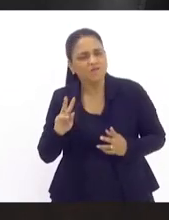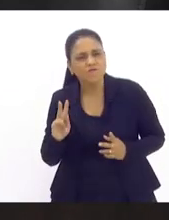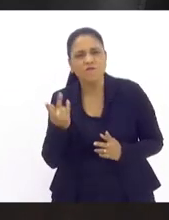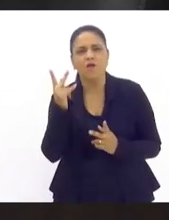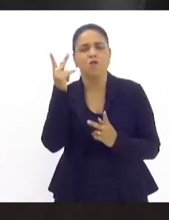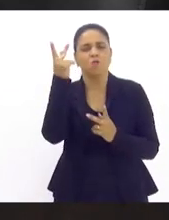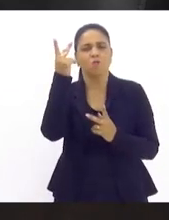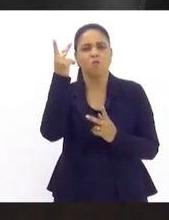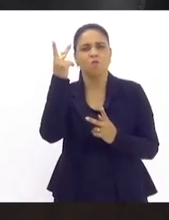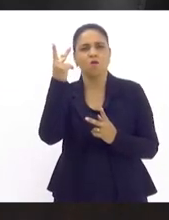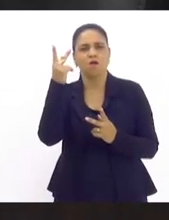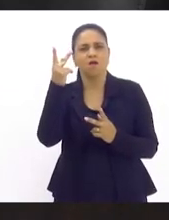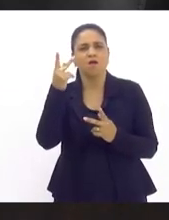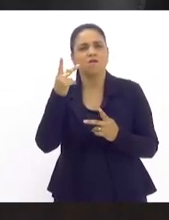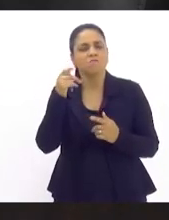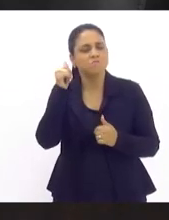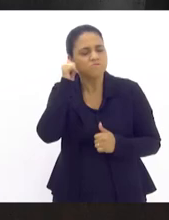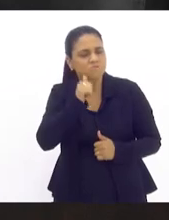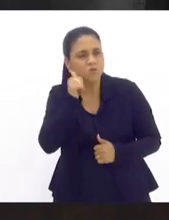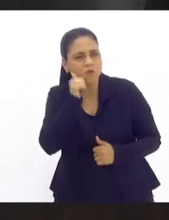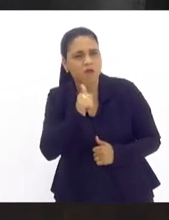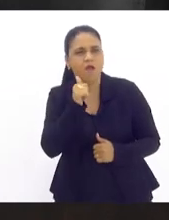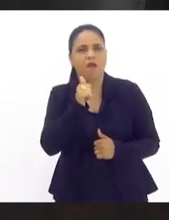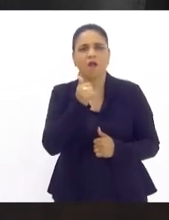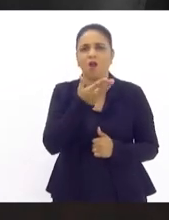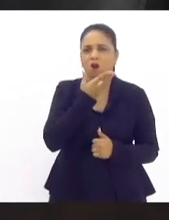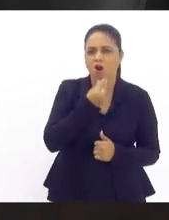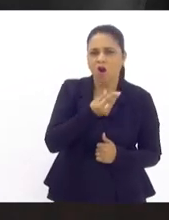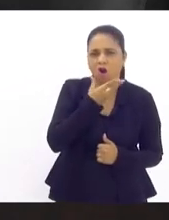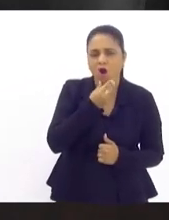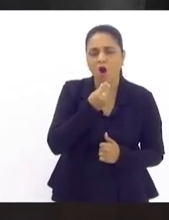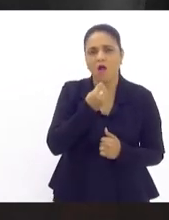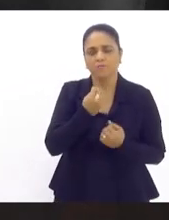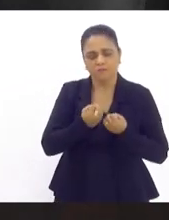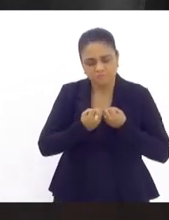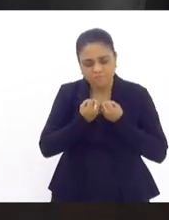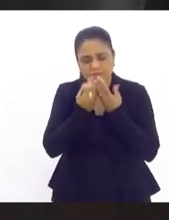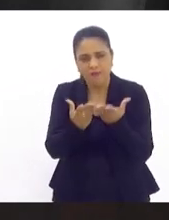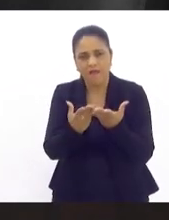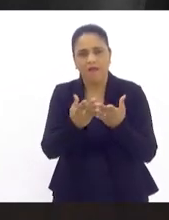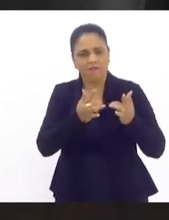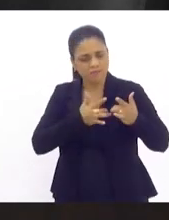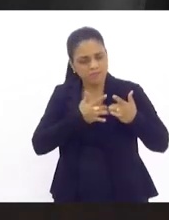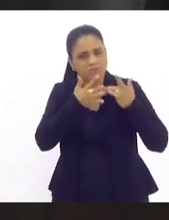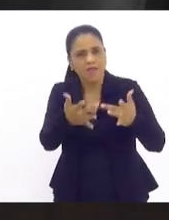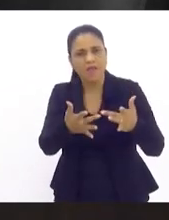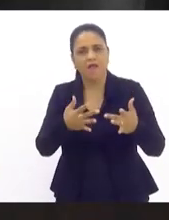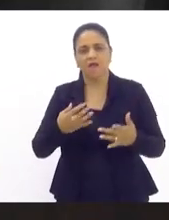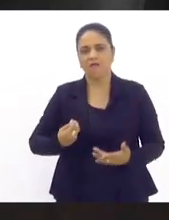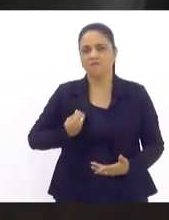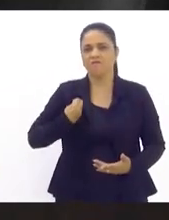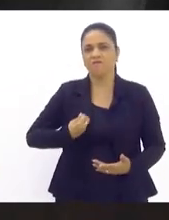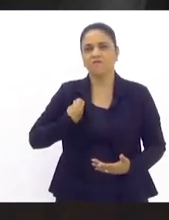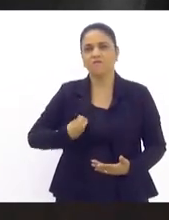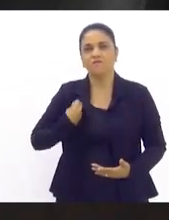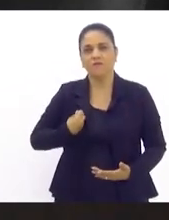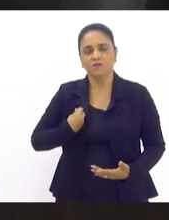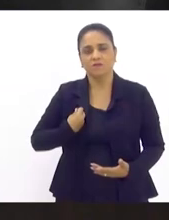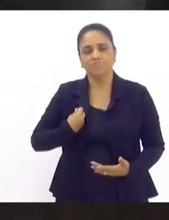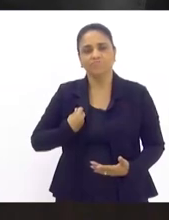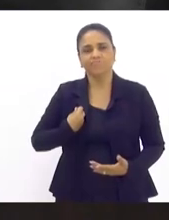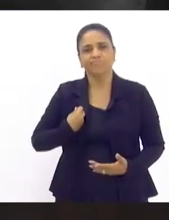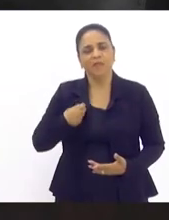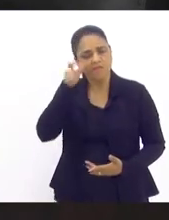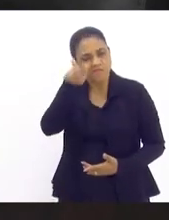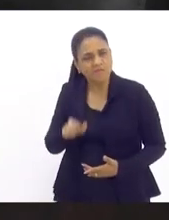valorizar heróis e heroínas que dão a vida, que dedicam a vida, e essa literalmente dedicou a